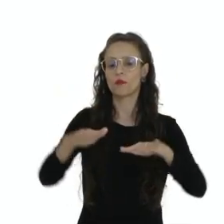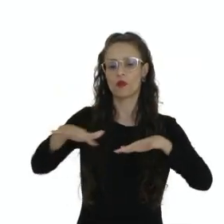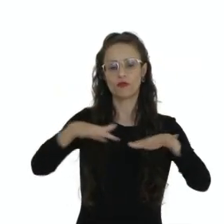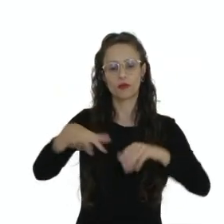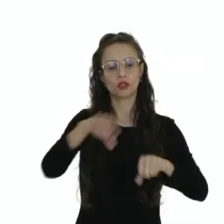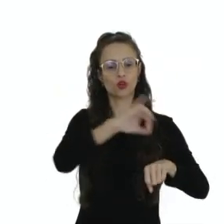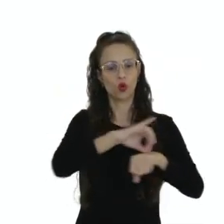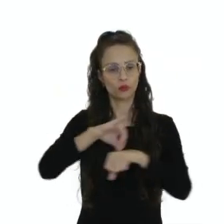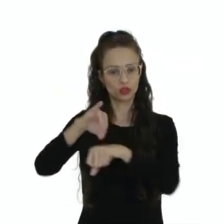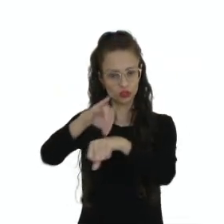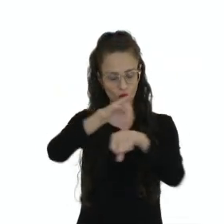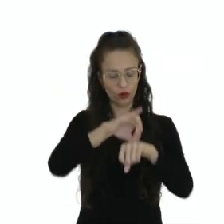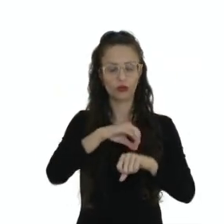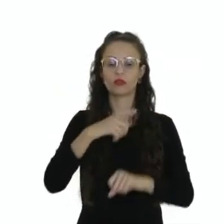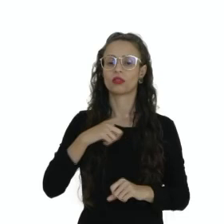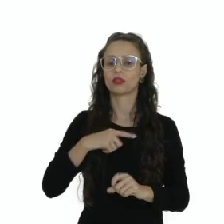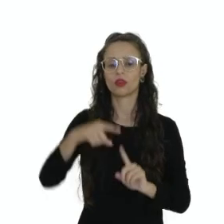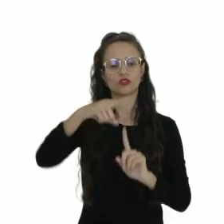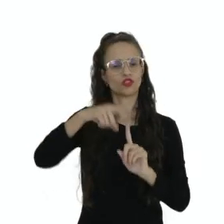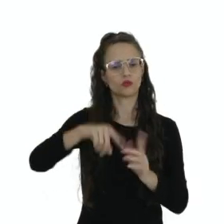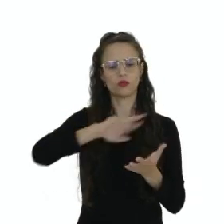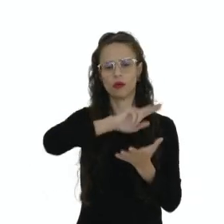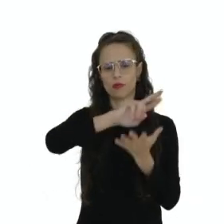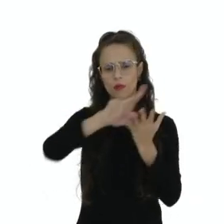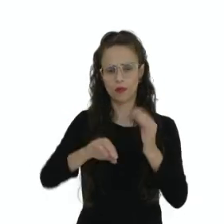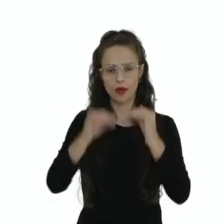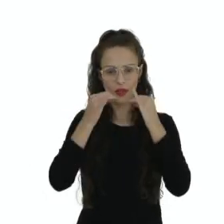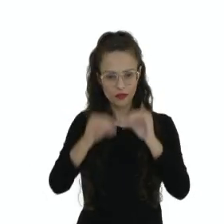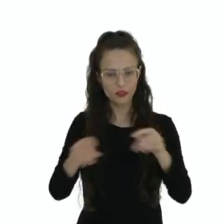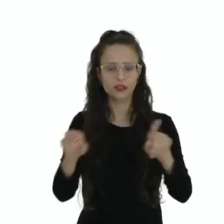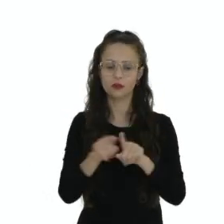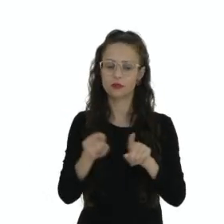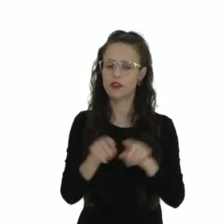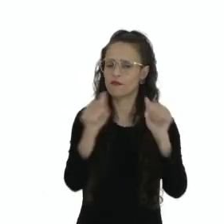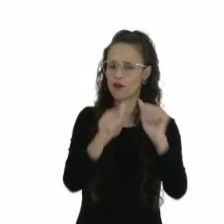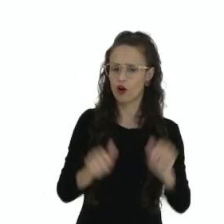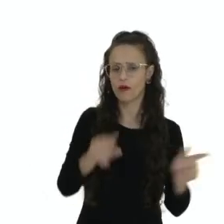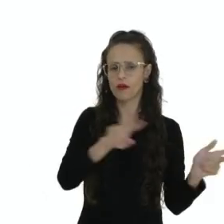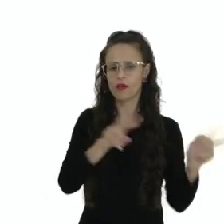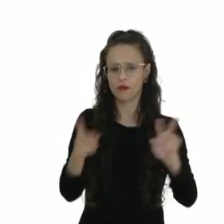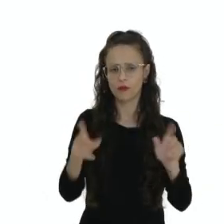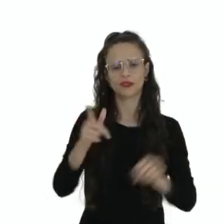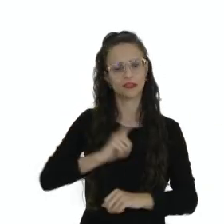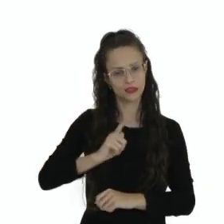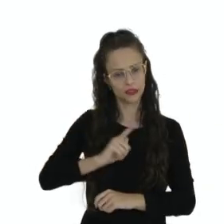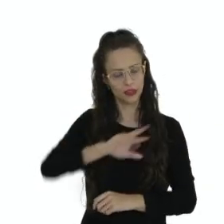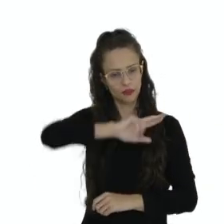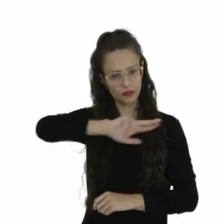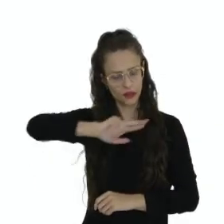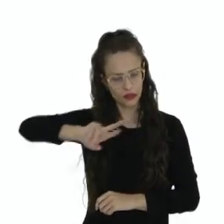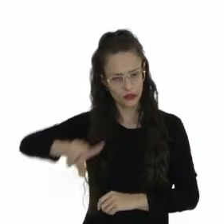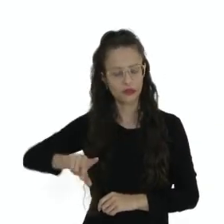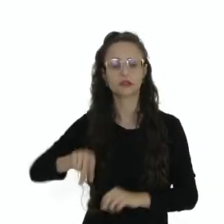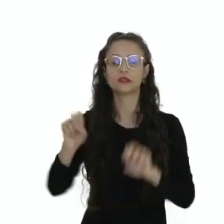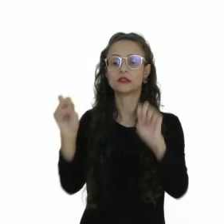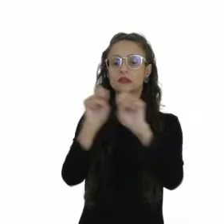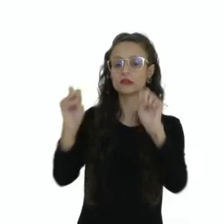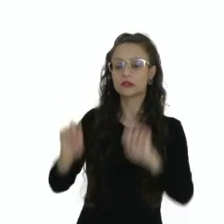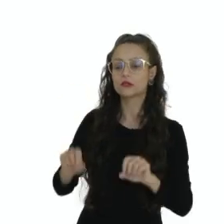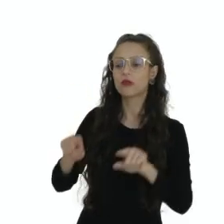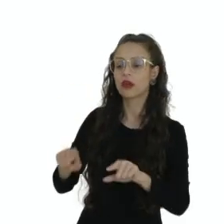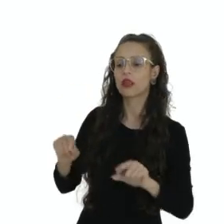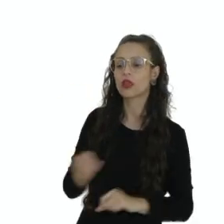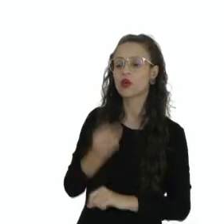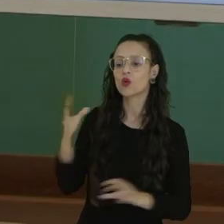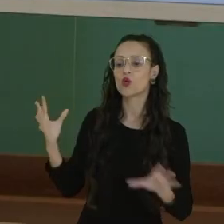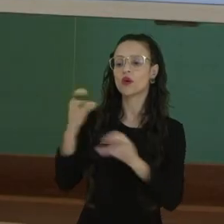objetos. Existem diversos tipos de energia e diversas formas de transformação. E em um sistema isolado, a quantidade de energia